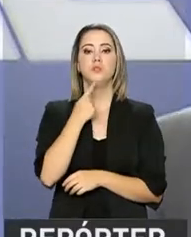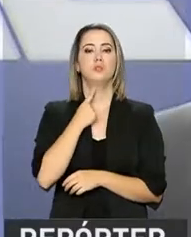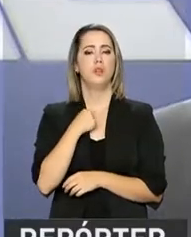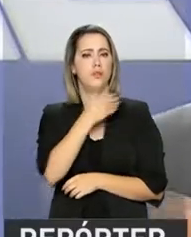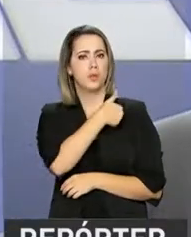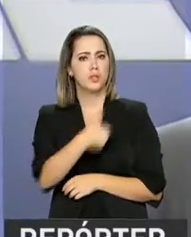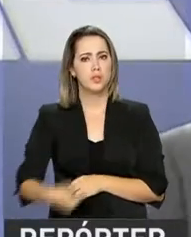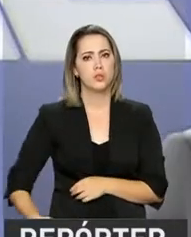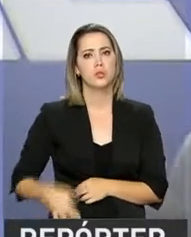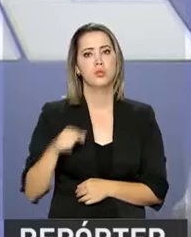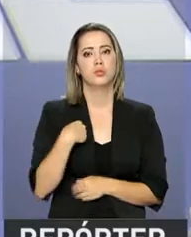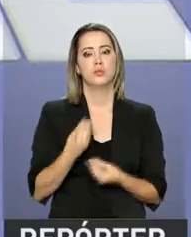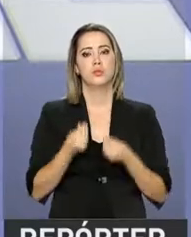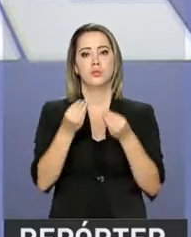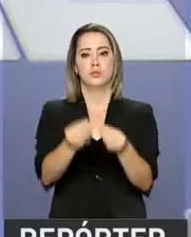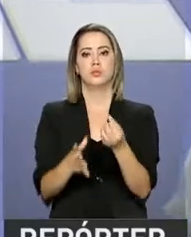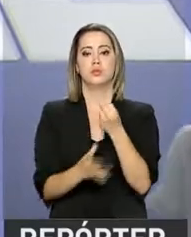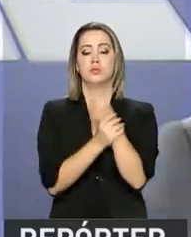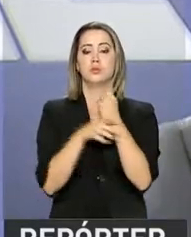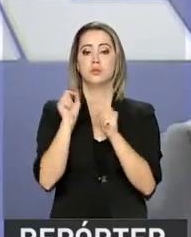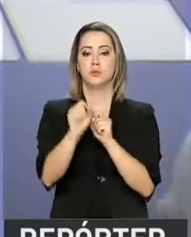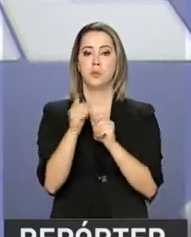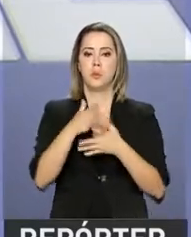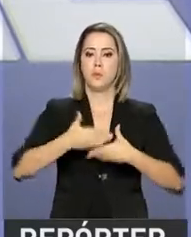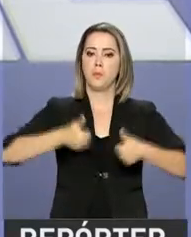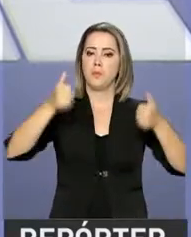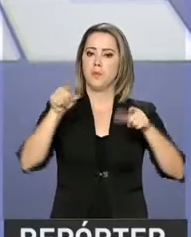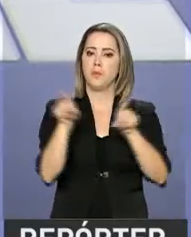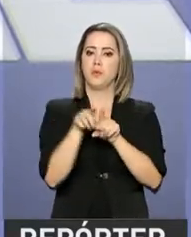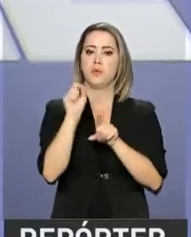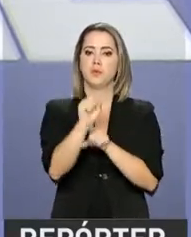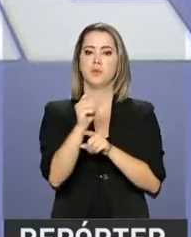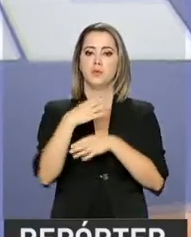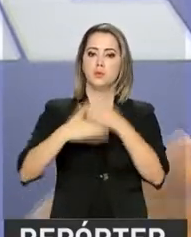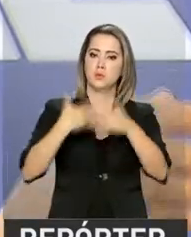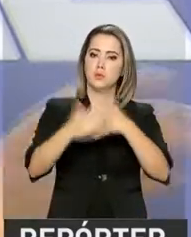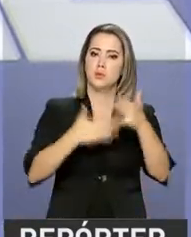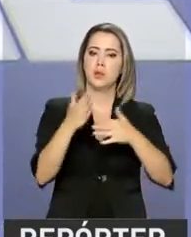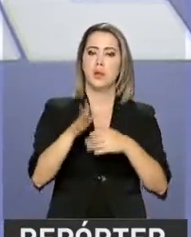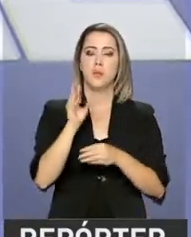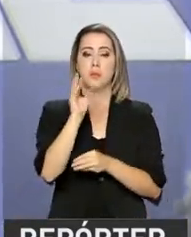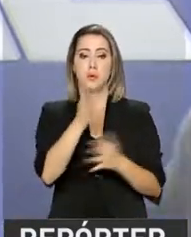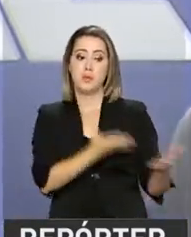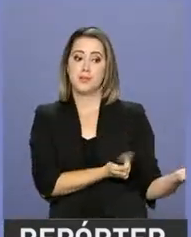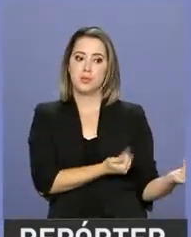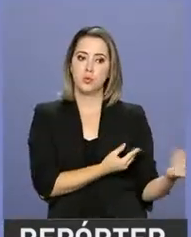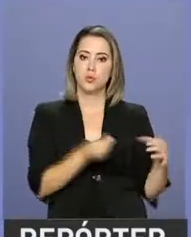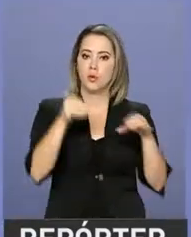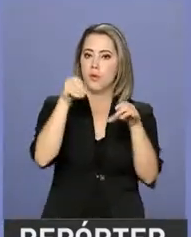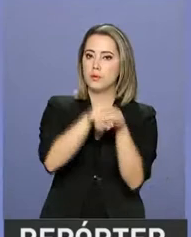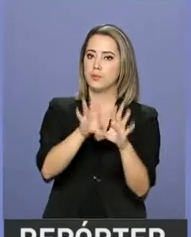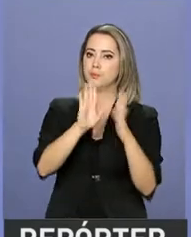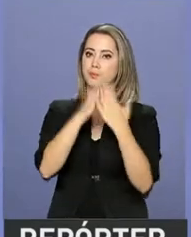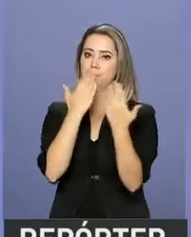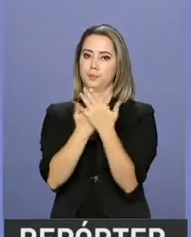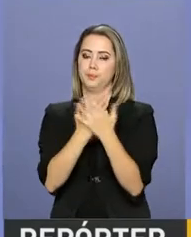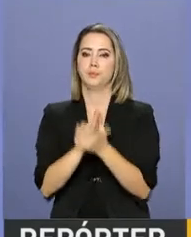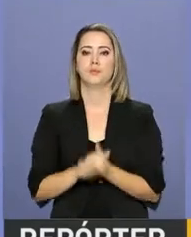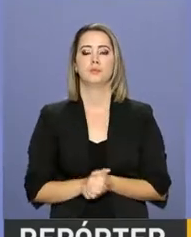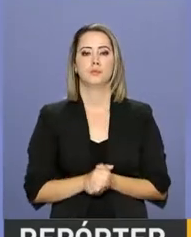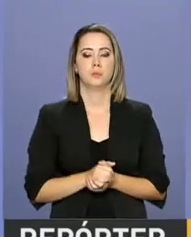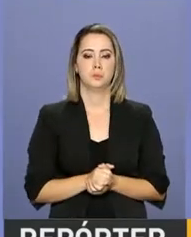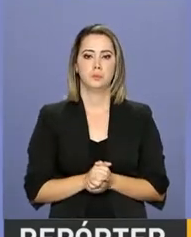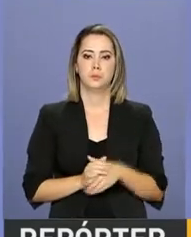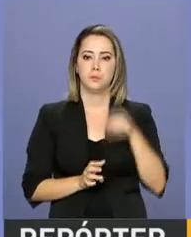do governo de garantir uma educação mais moderna e a permanência dos jovens nas escolas. Nós não podíamos, de